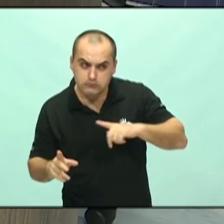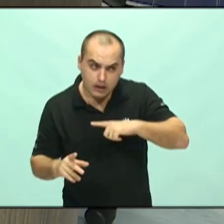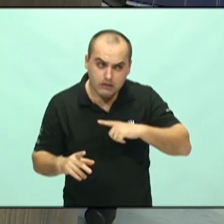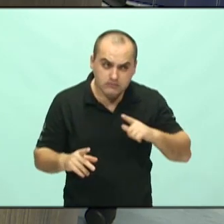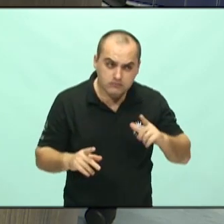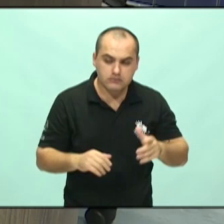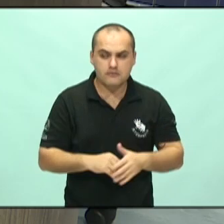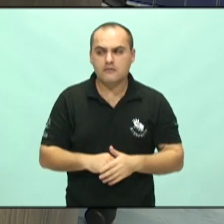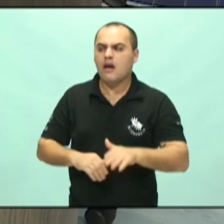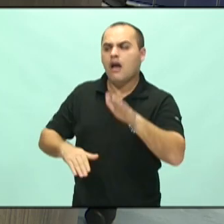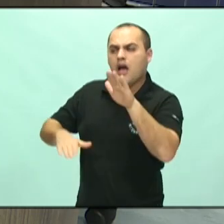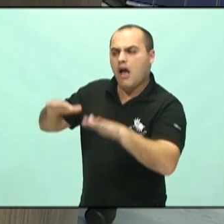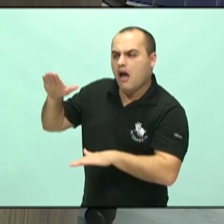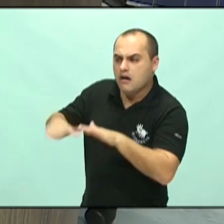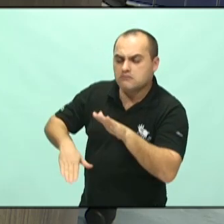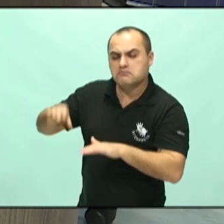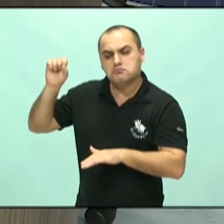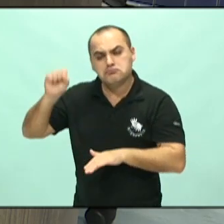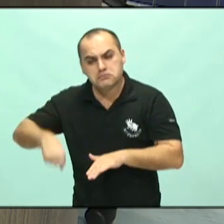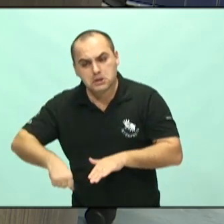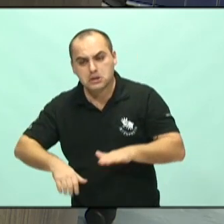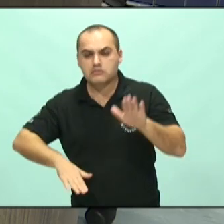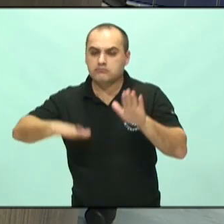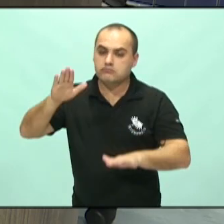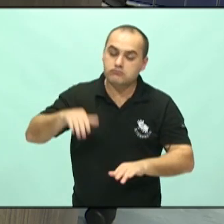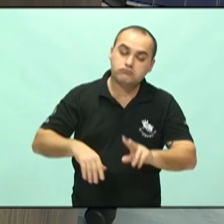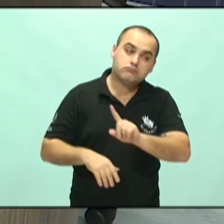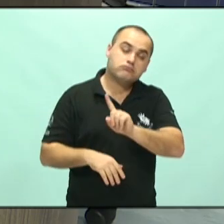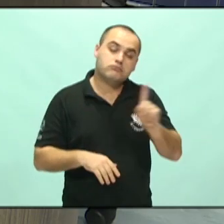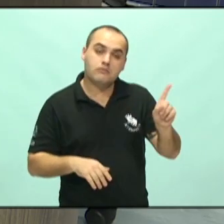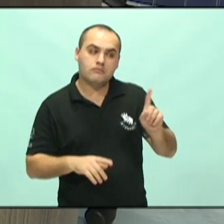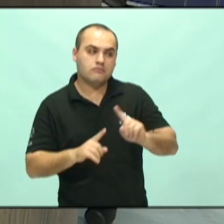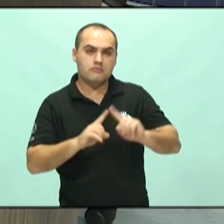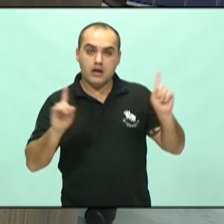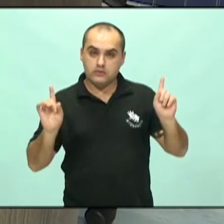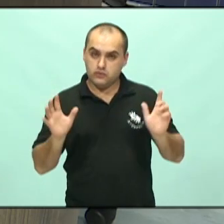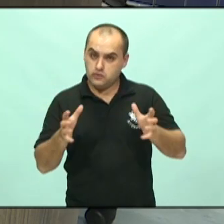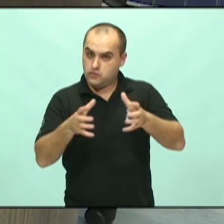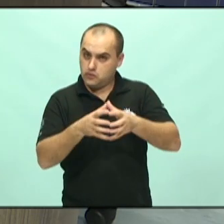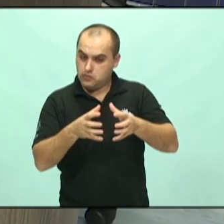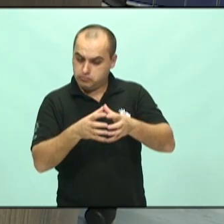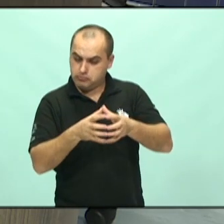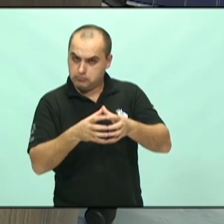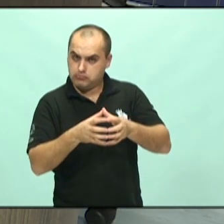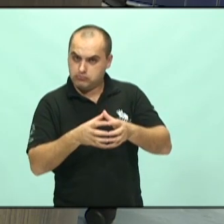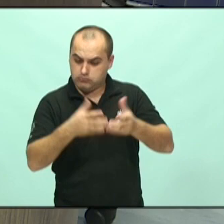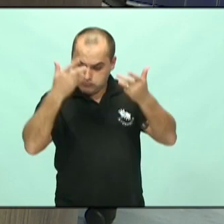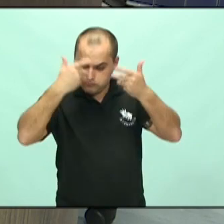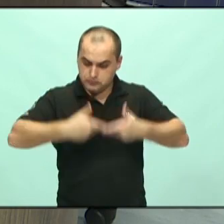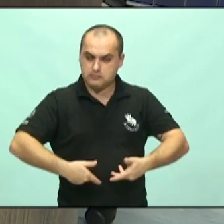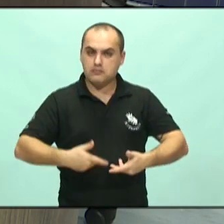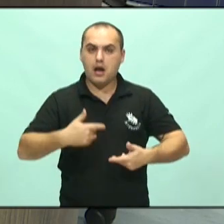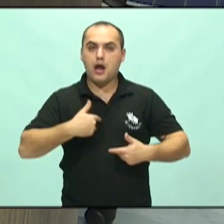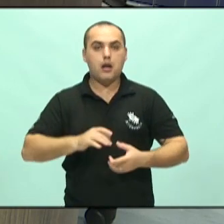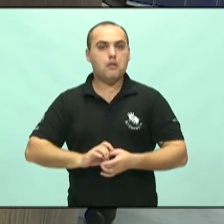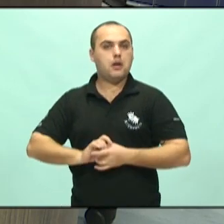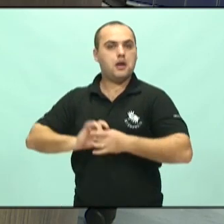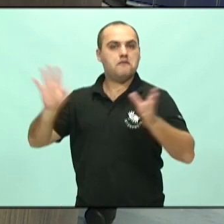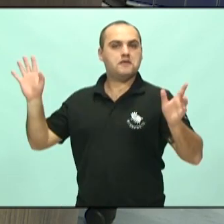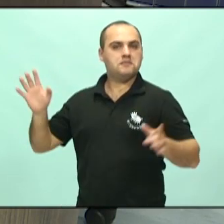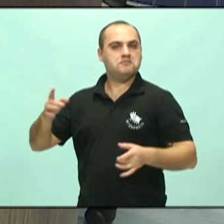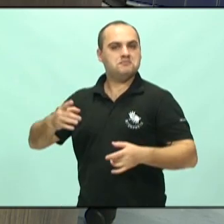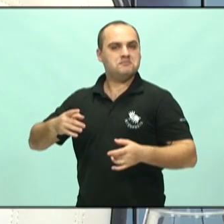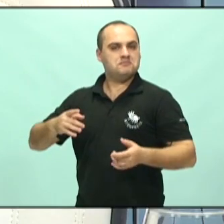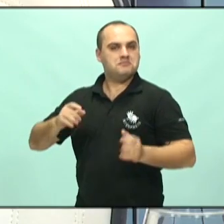Às vezes sim, às vezes não, mas também um grupo como a gente é um grupo que tem autonomia sobre o seu discurso,